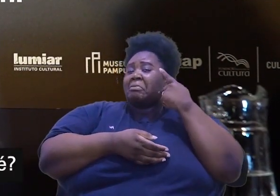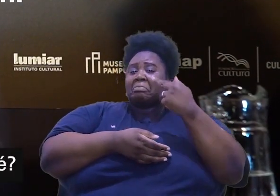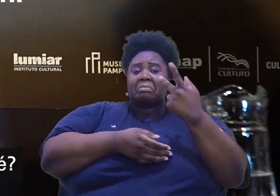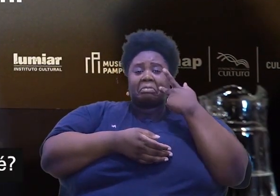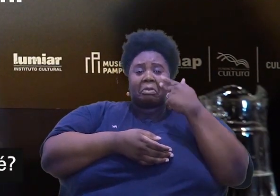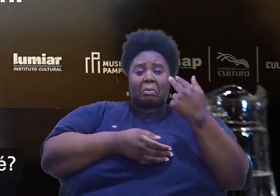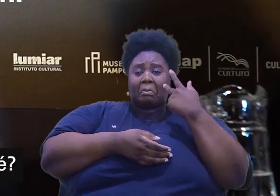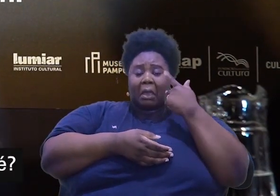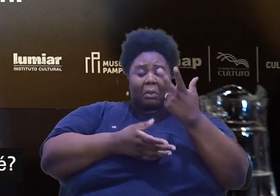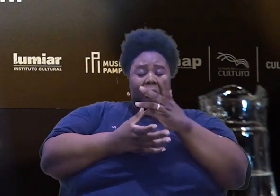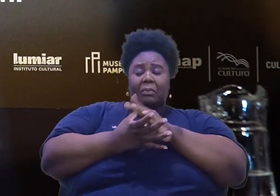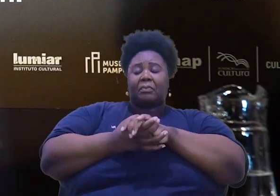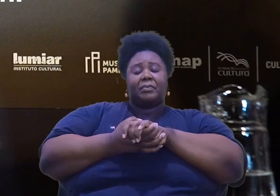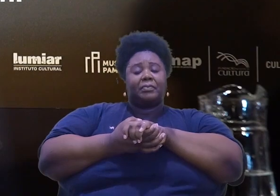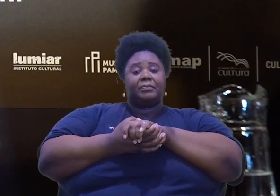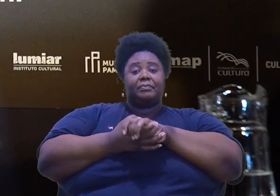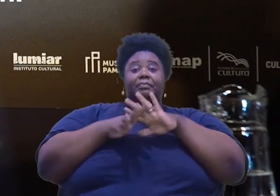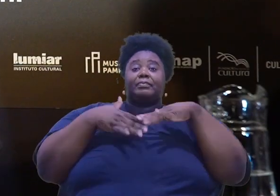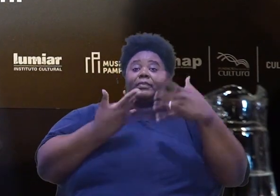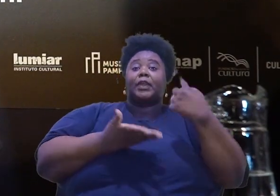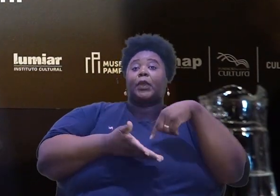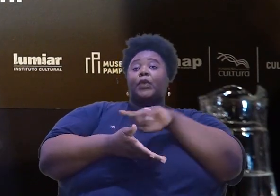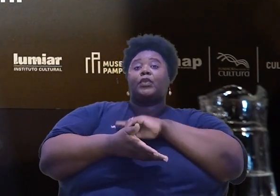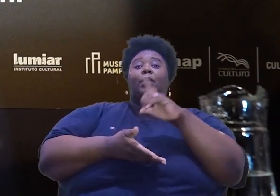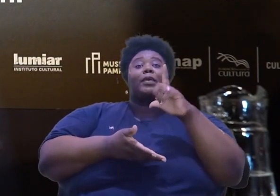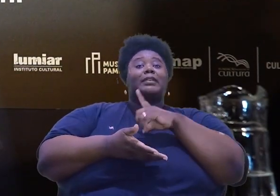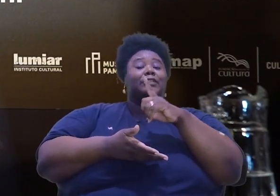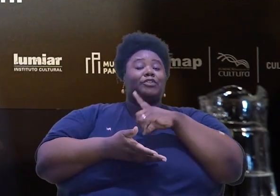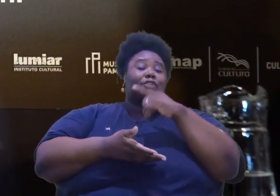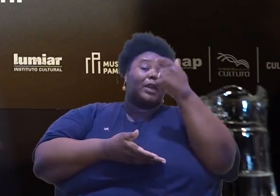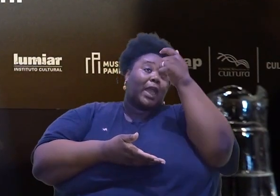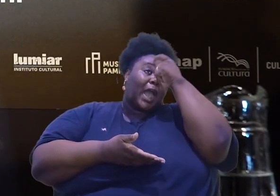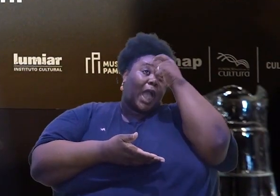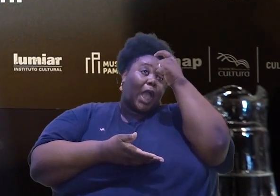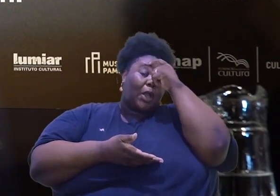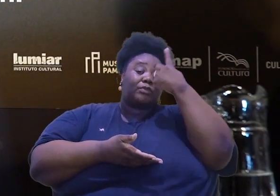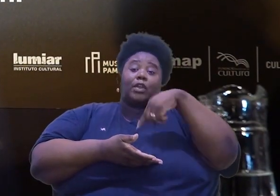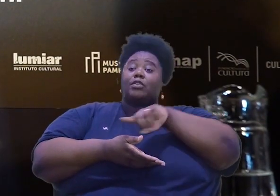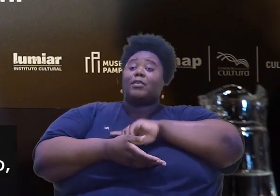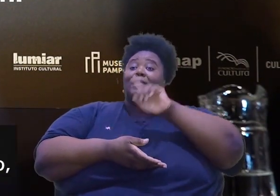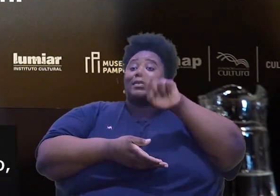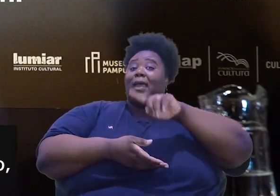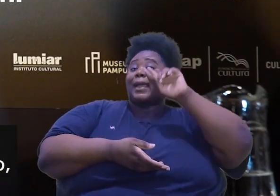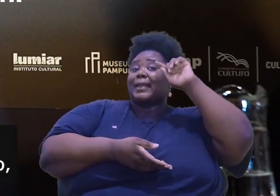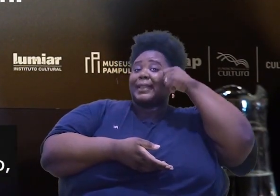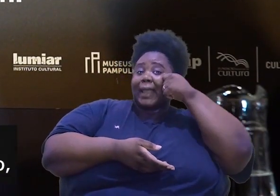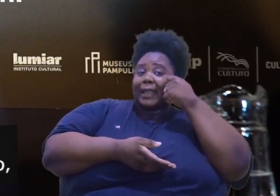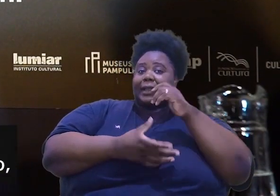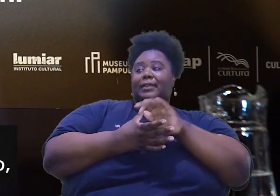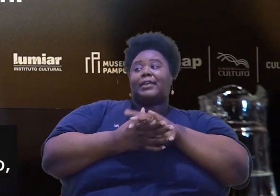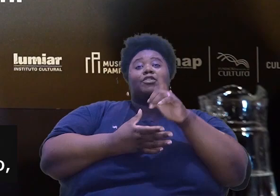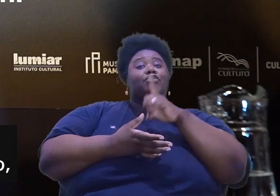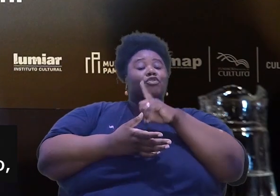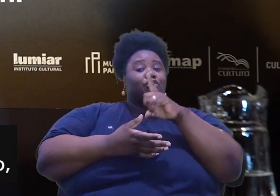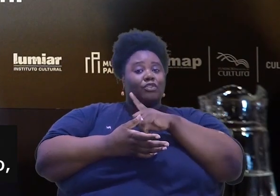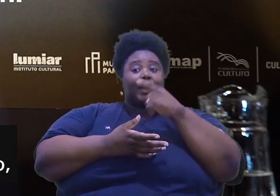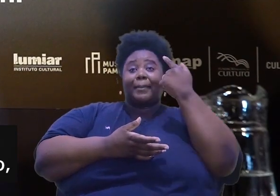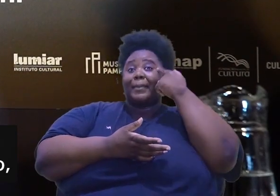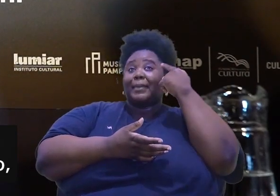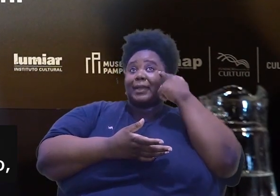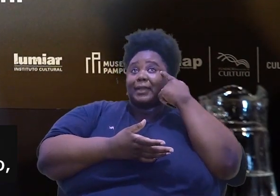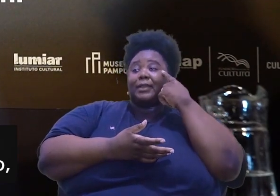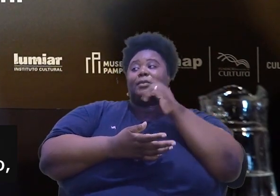ser negro, né? Então, a gente tinha essa consciência que éramos negros, tínhamos uma consciência